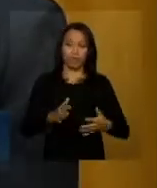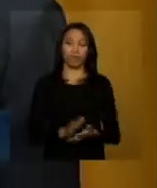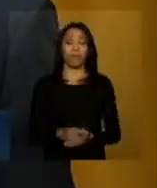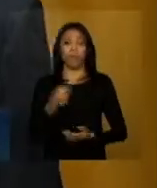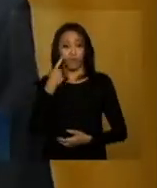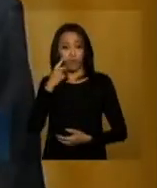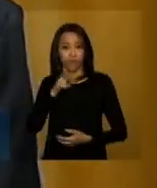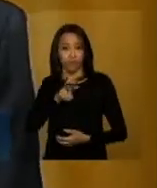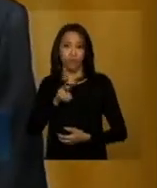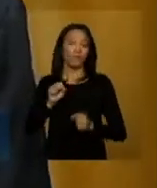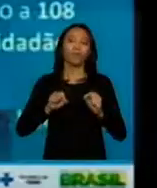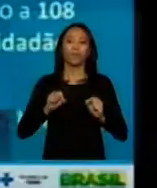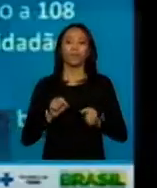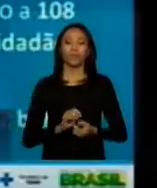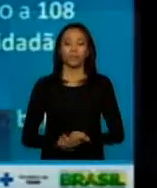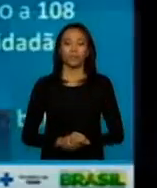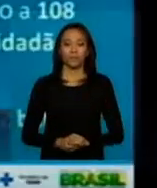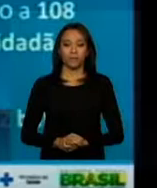capilaridade nos...